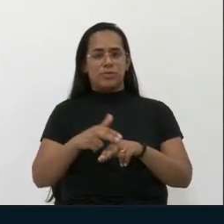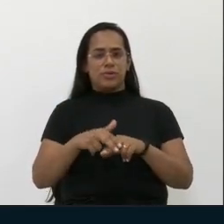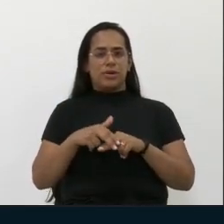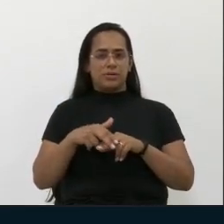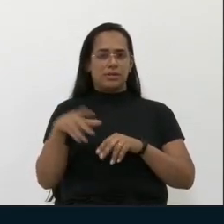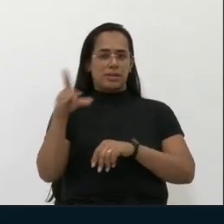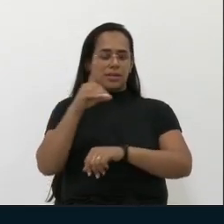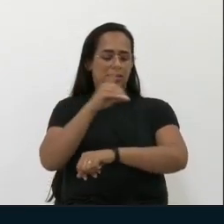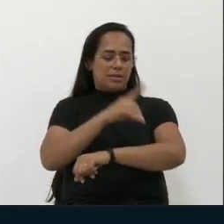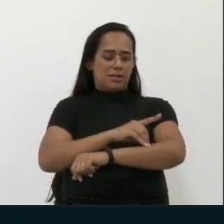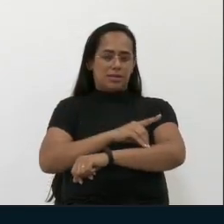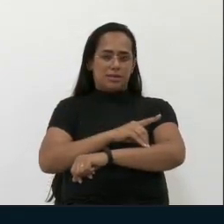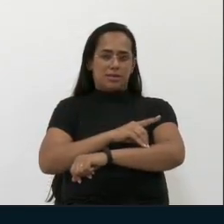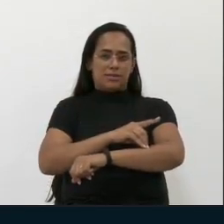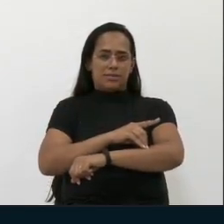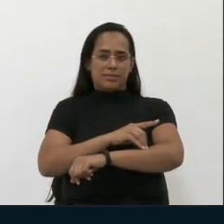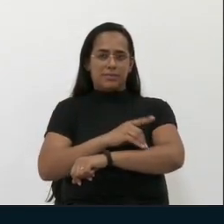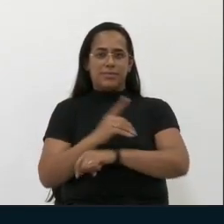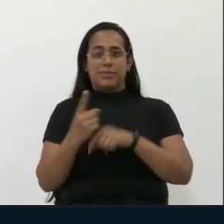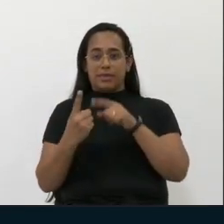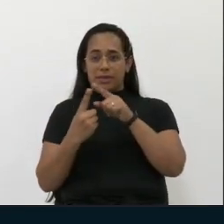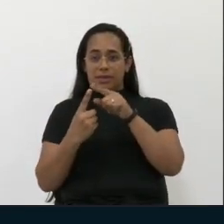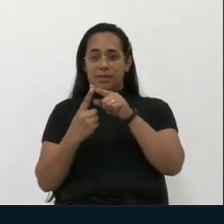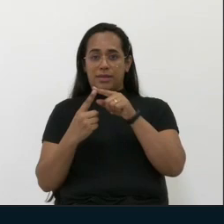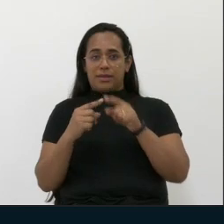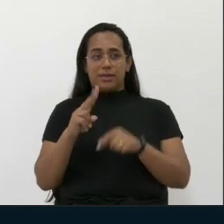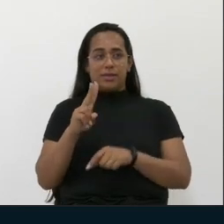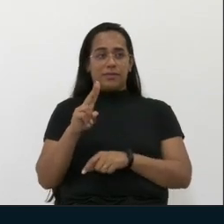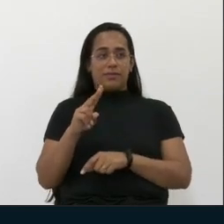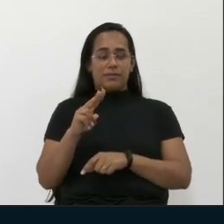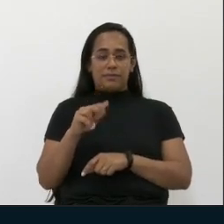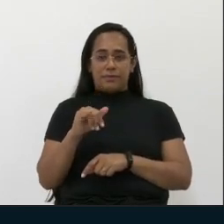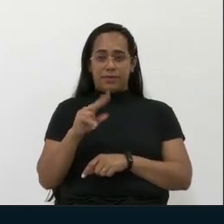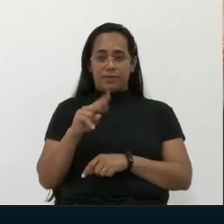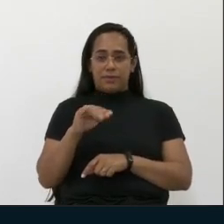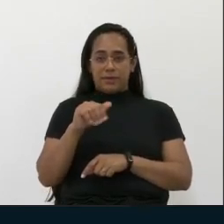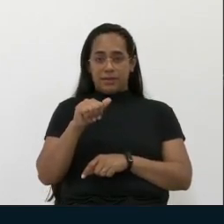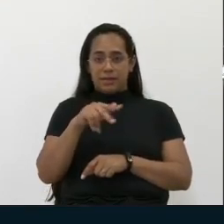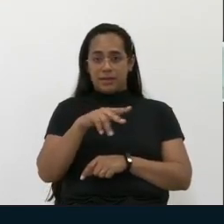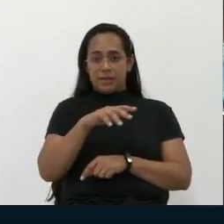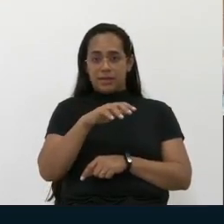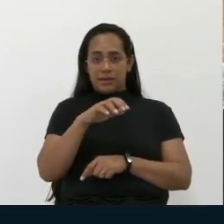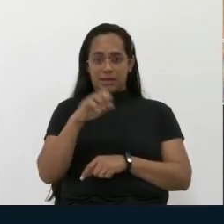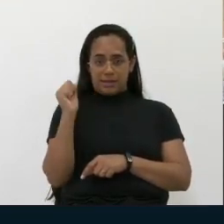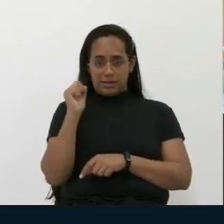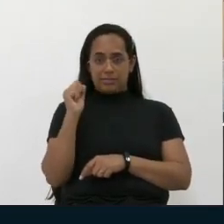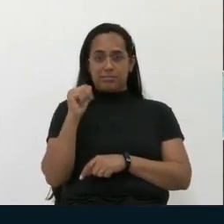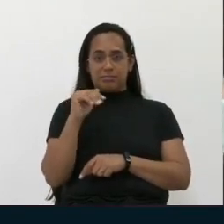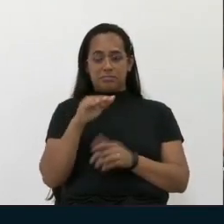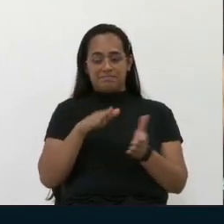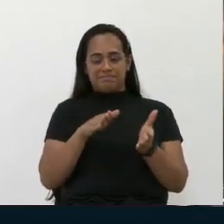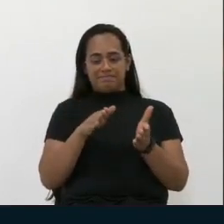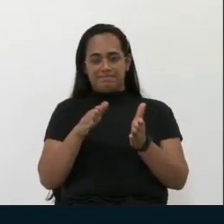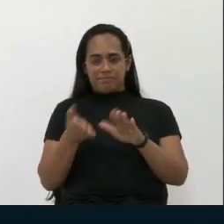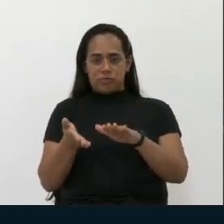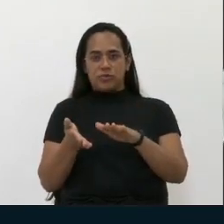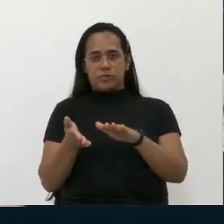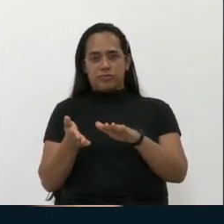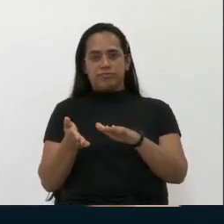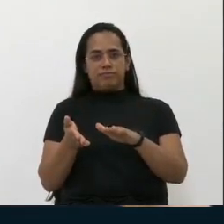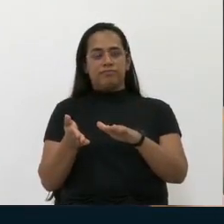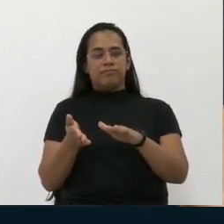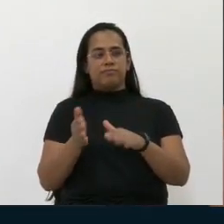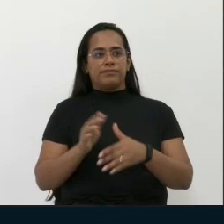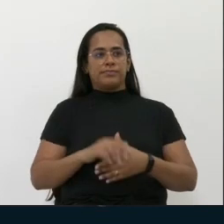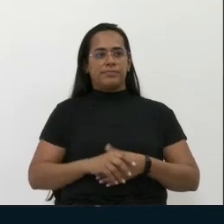com menos de 50 anos de idade, deixou o marido com 3 filhos autistas por conta da dengue.